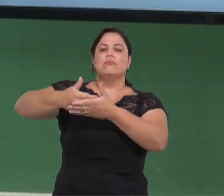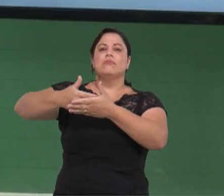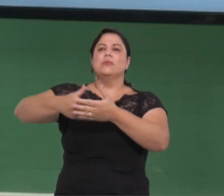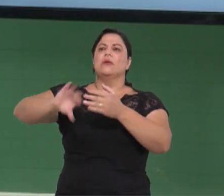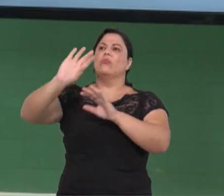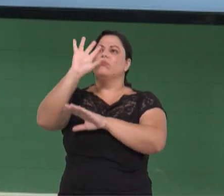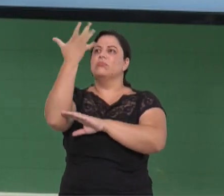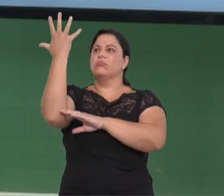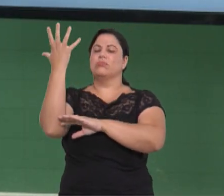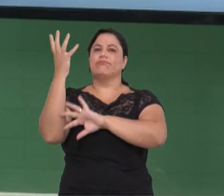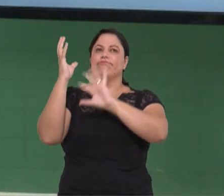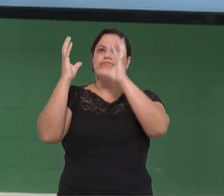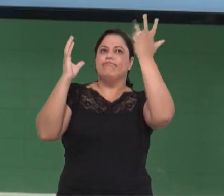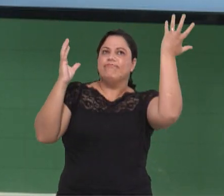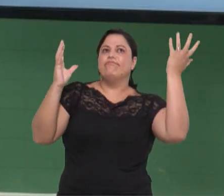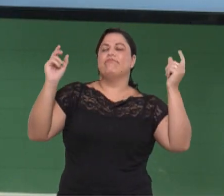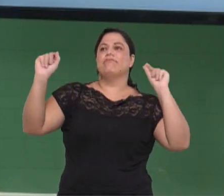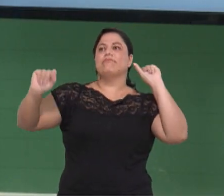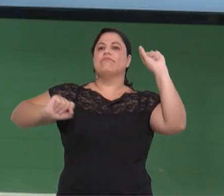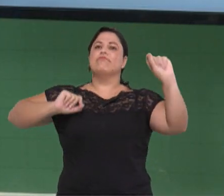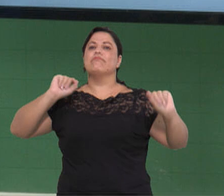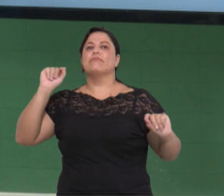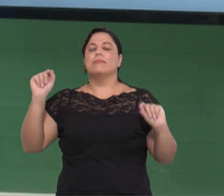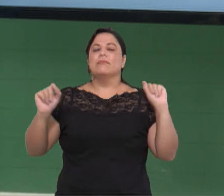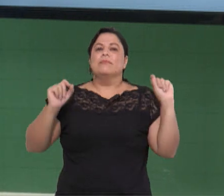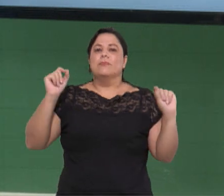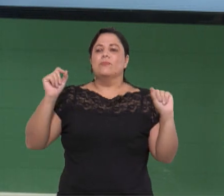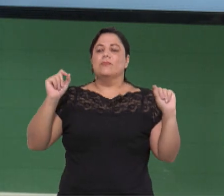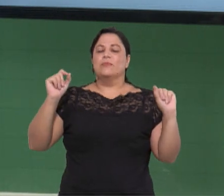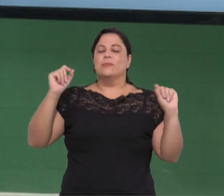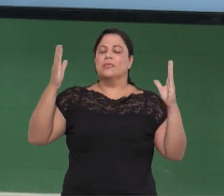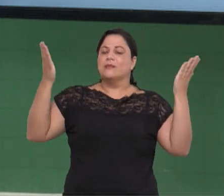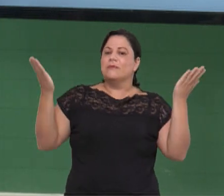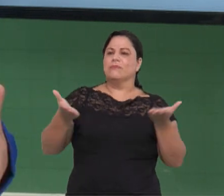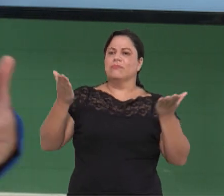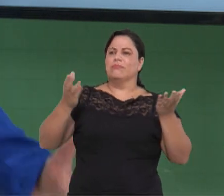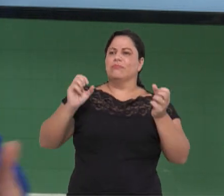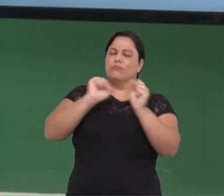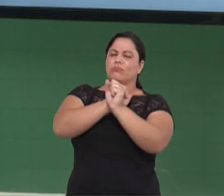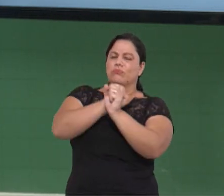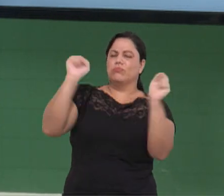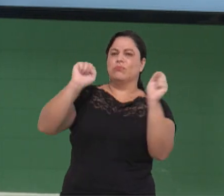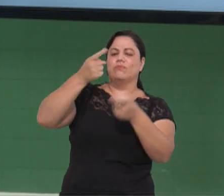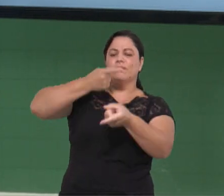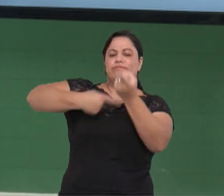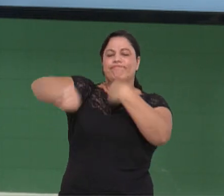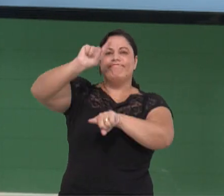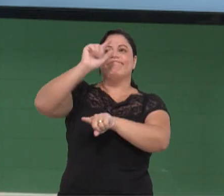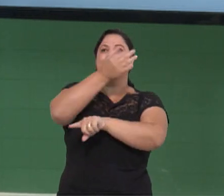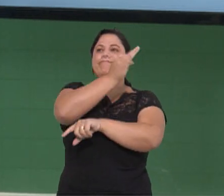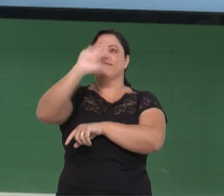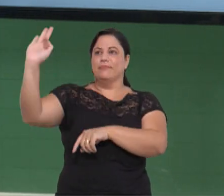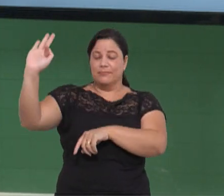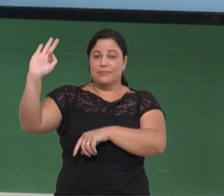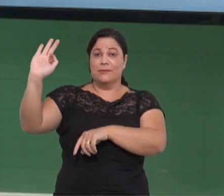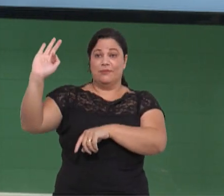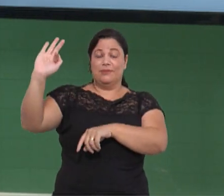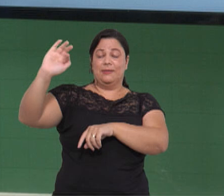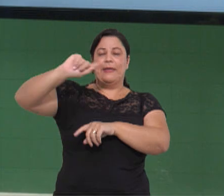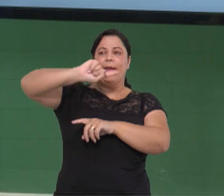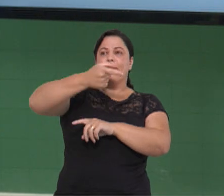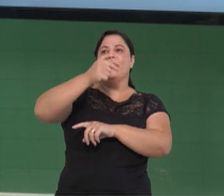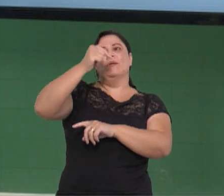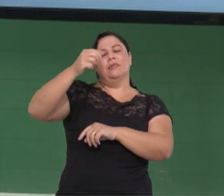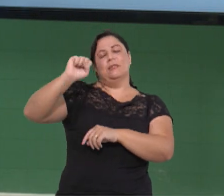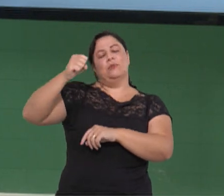os acontecimentos que vão levar à explosão da Revolução na França em